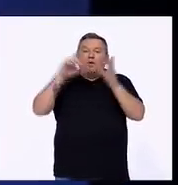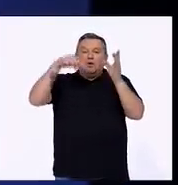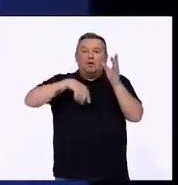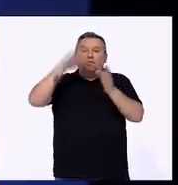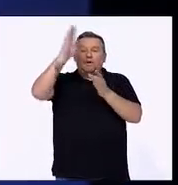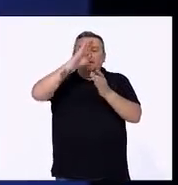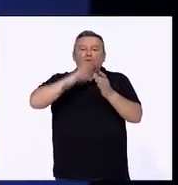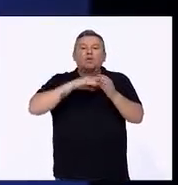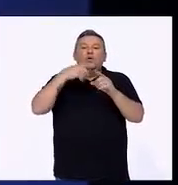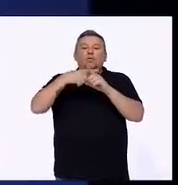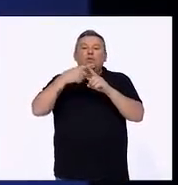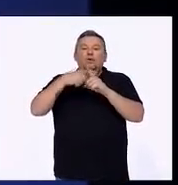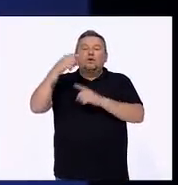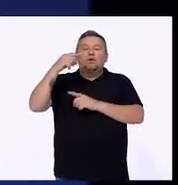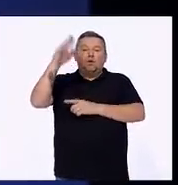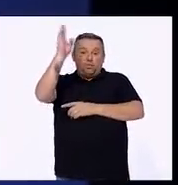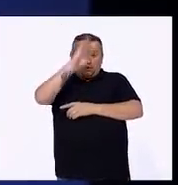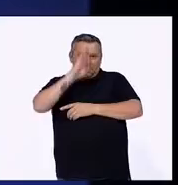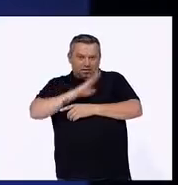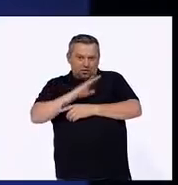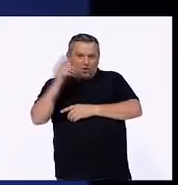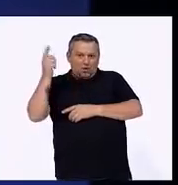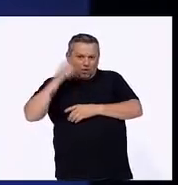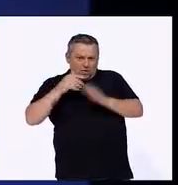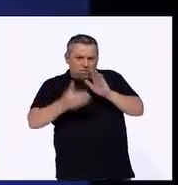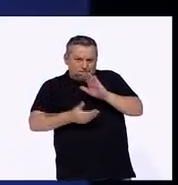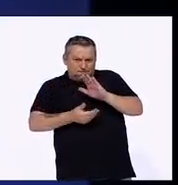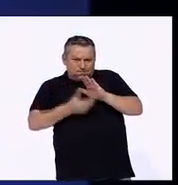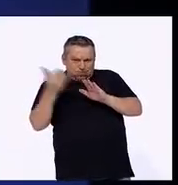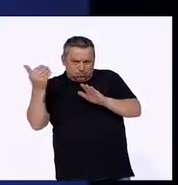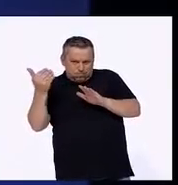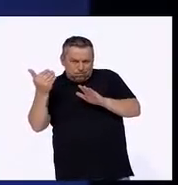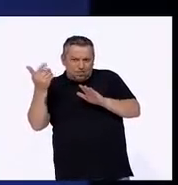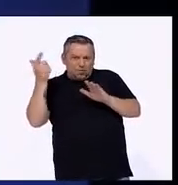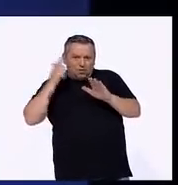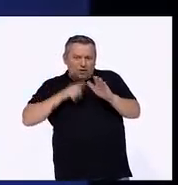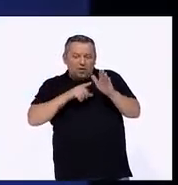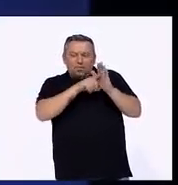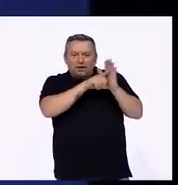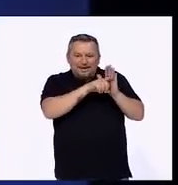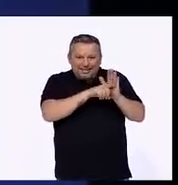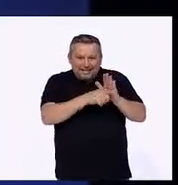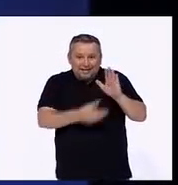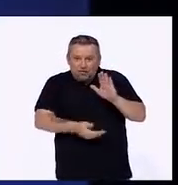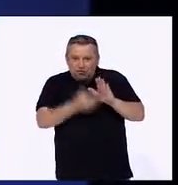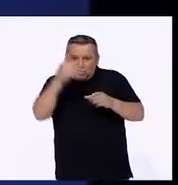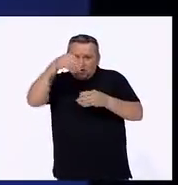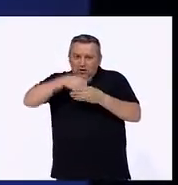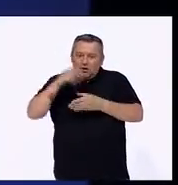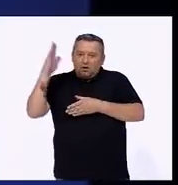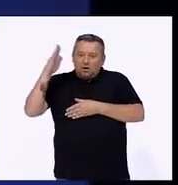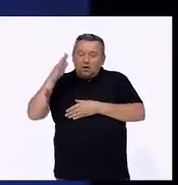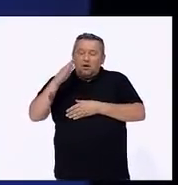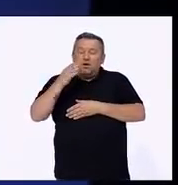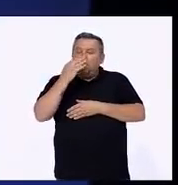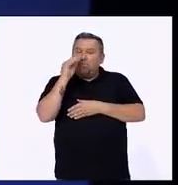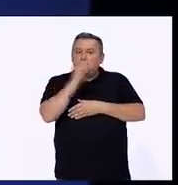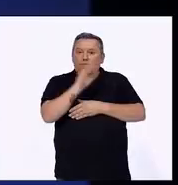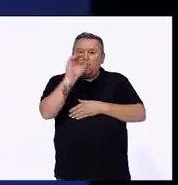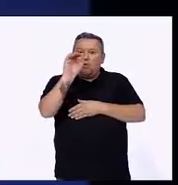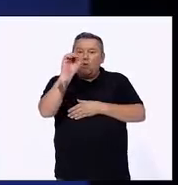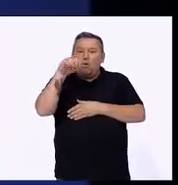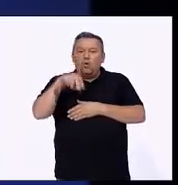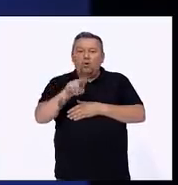o Brasil já tirou da eleição o candidato que liderava as pesquisas, não reconhecendo as recomendações das Nações Unidas.